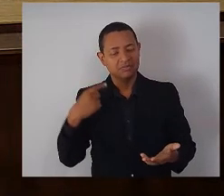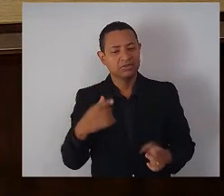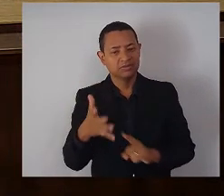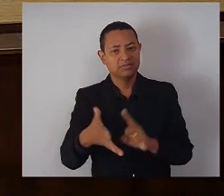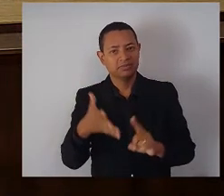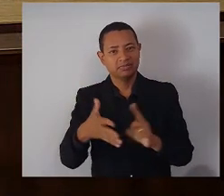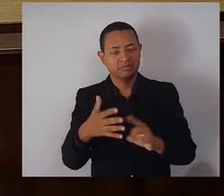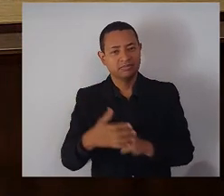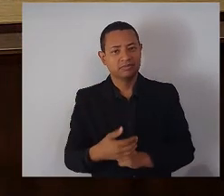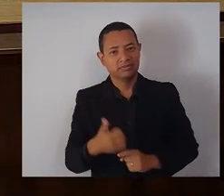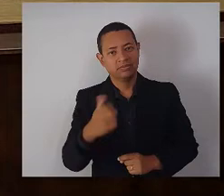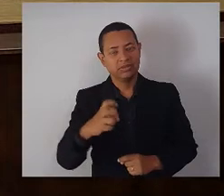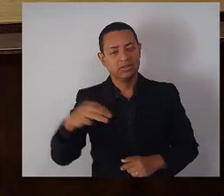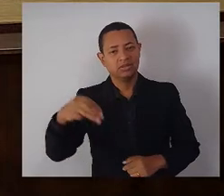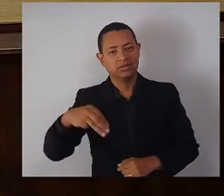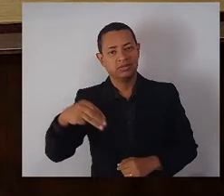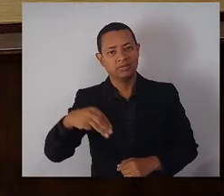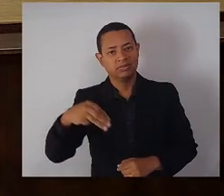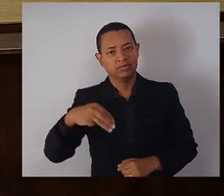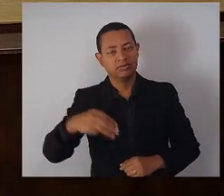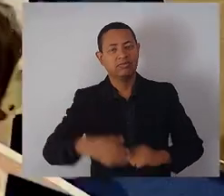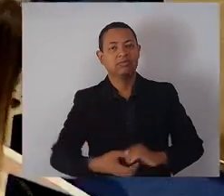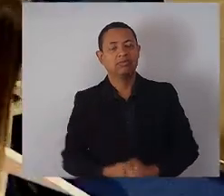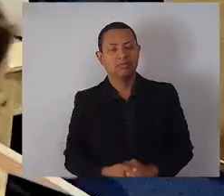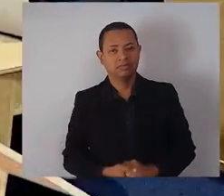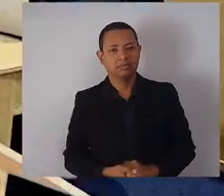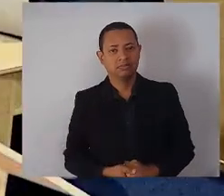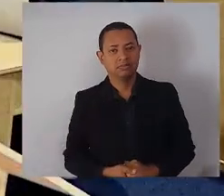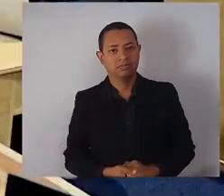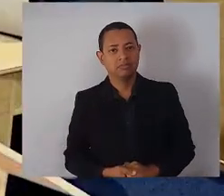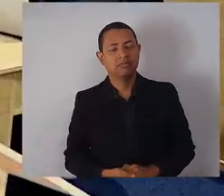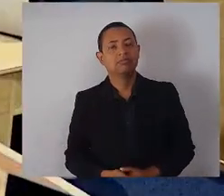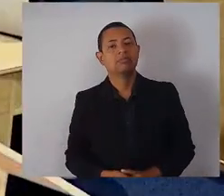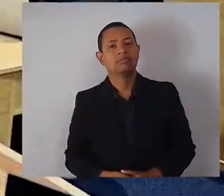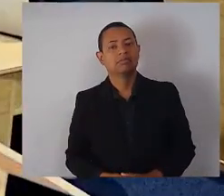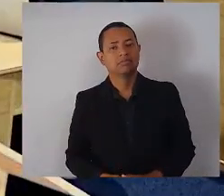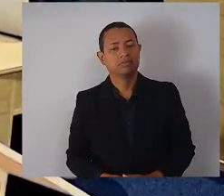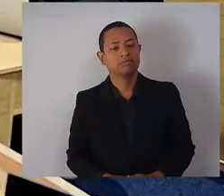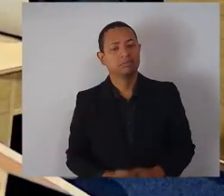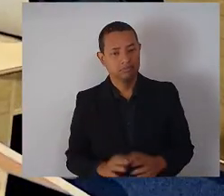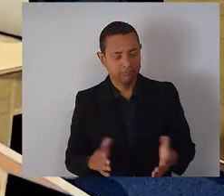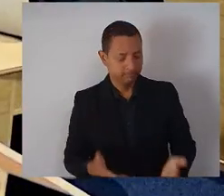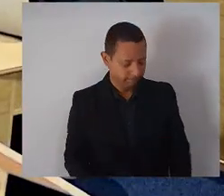15 minutos, conforme o regimento interno desta casa. Fique à vontade, doutora.